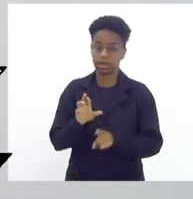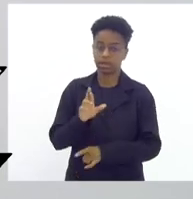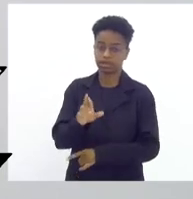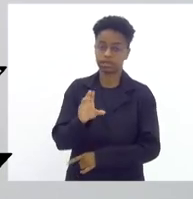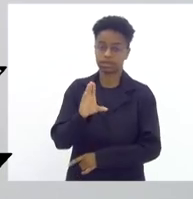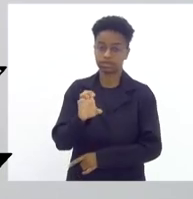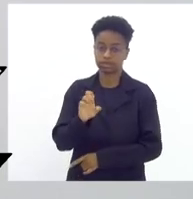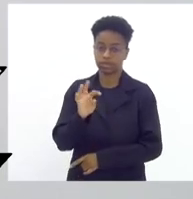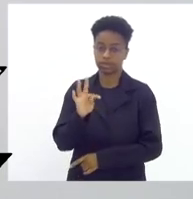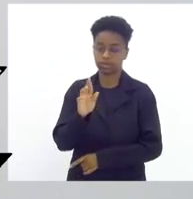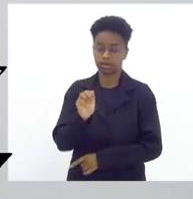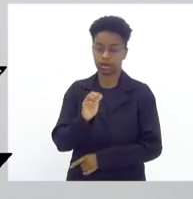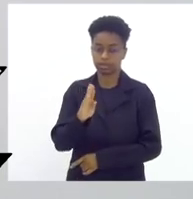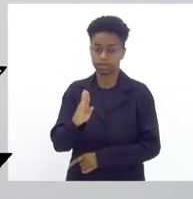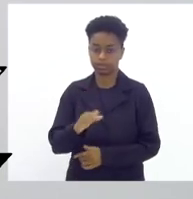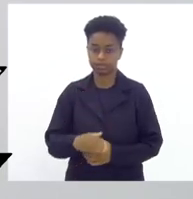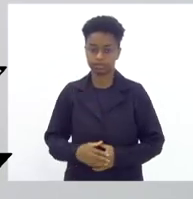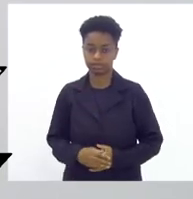trab